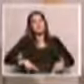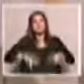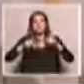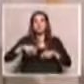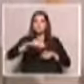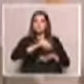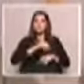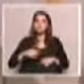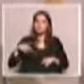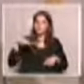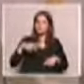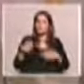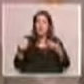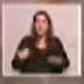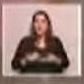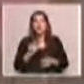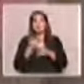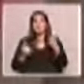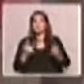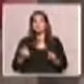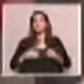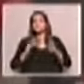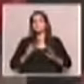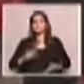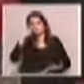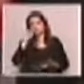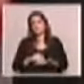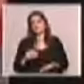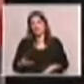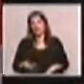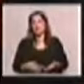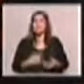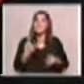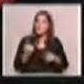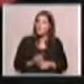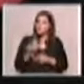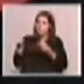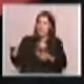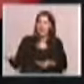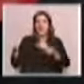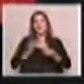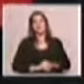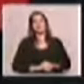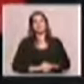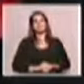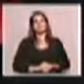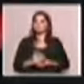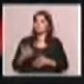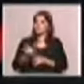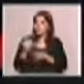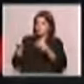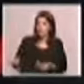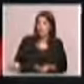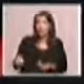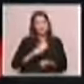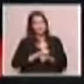do que nós temos em Portugal. Porque às vezes não precisamos de inventar, precisamos de pegar do que nós temos. É a refundação. É a